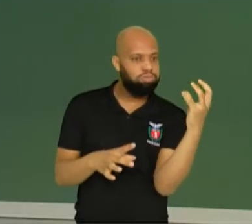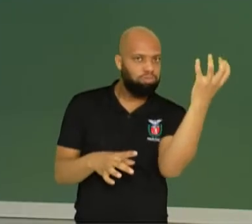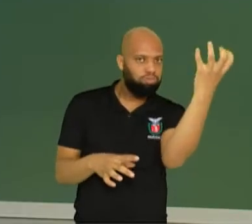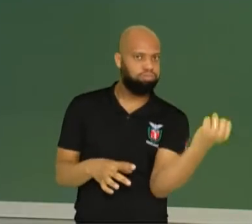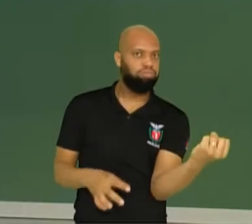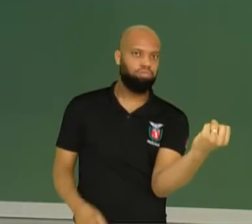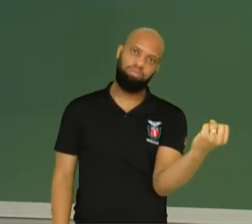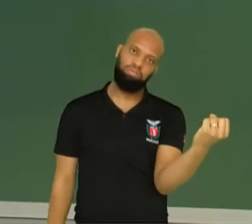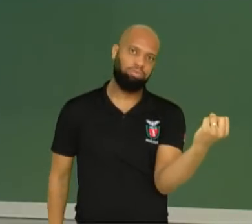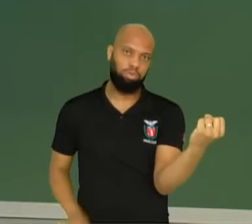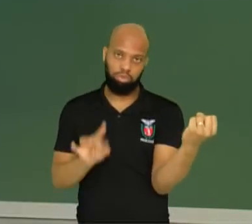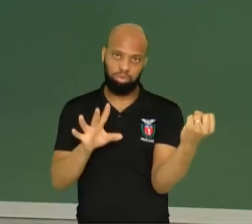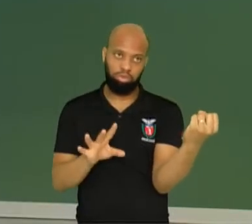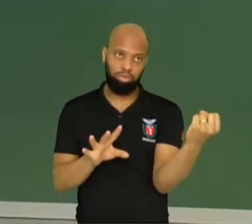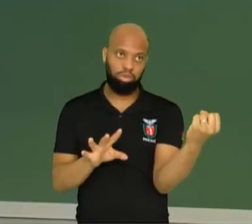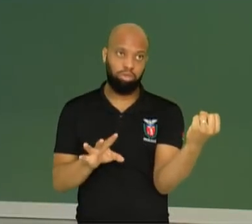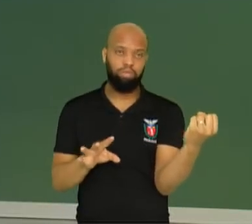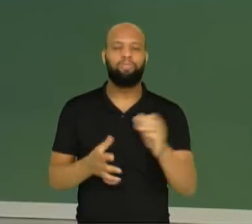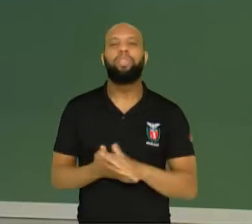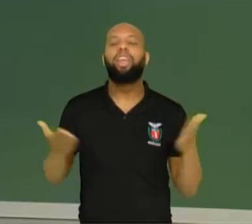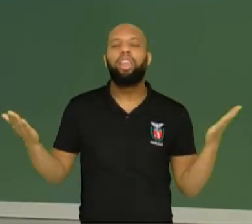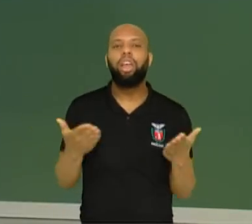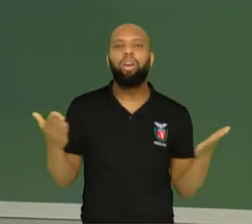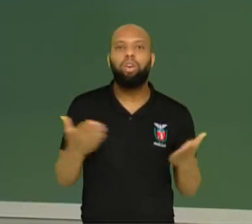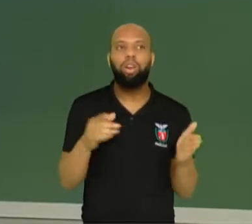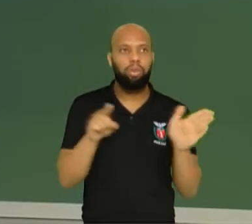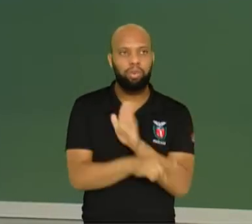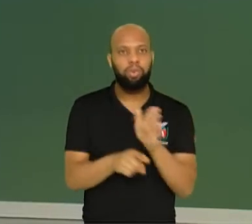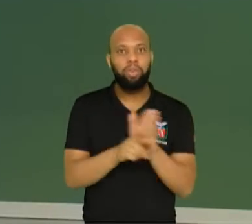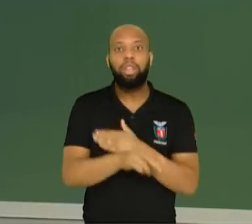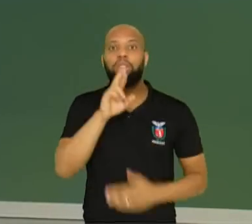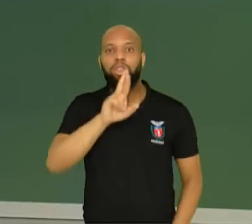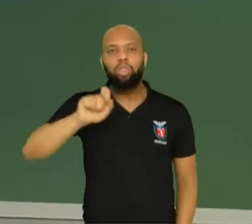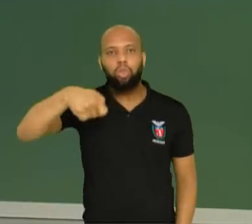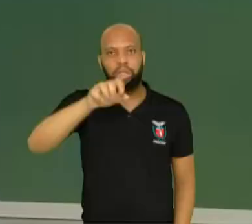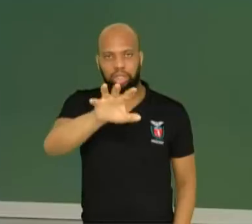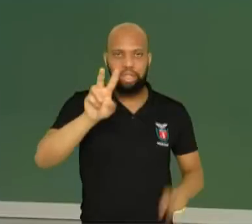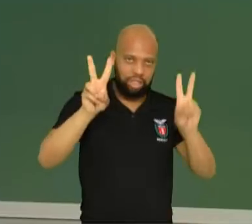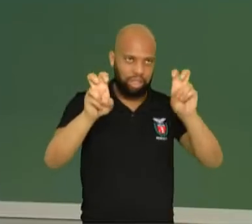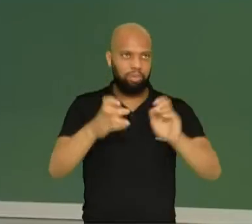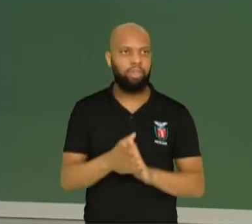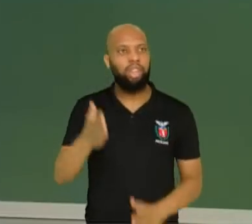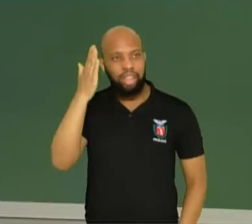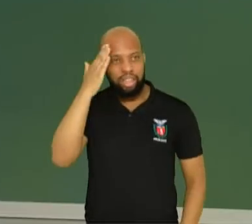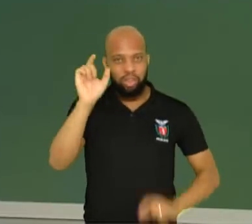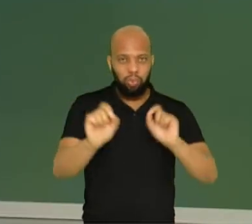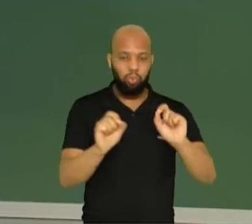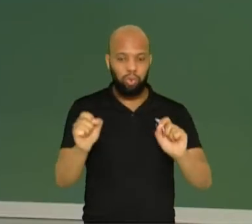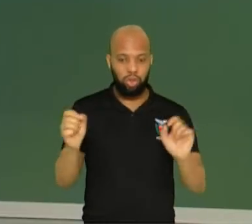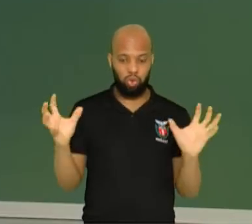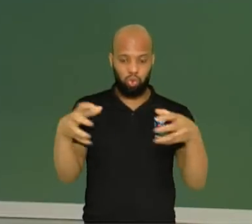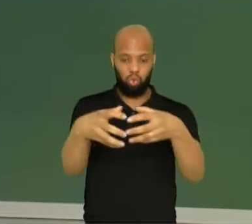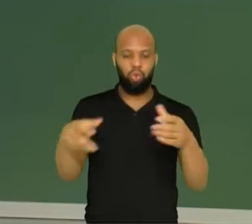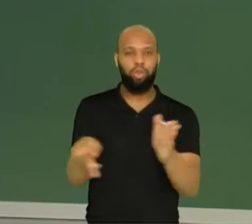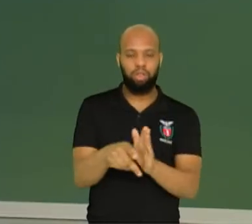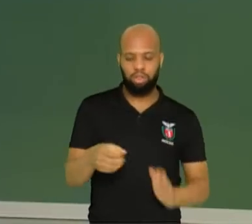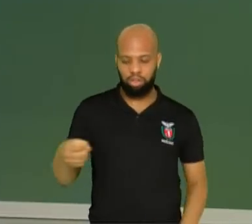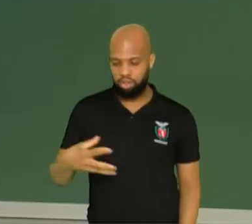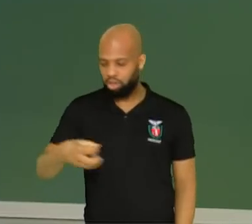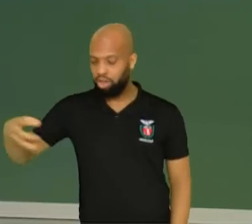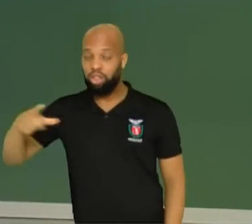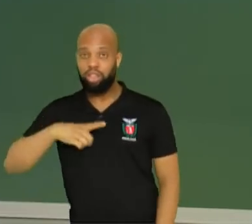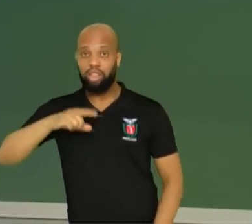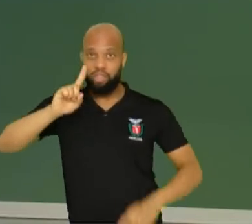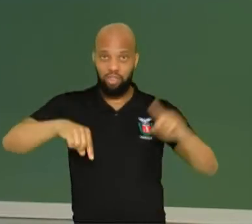formatos diferentes. Vamos fazer um quiz agora sobre isto. Sabemos que os quinidários apresentam duas variações em